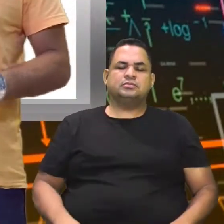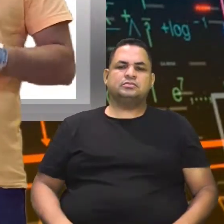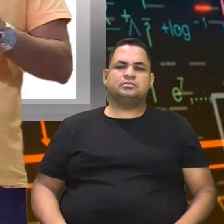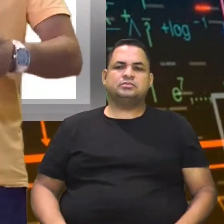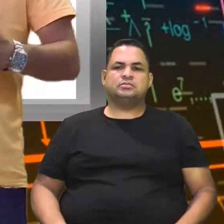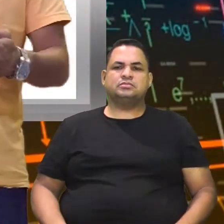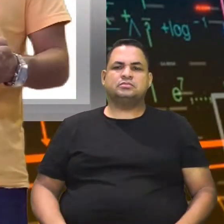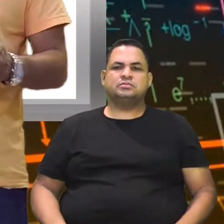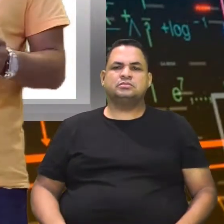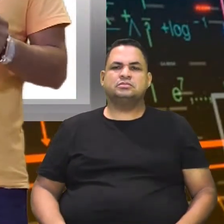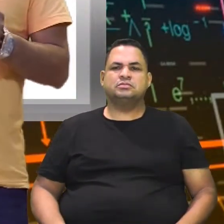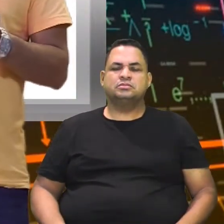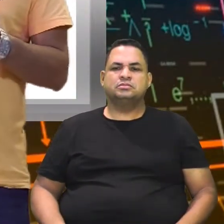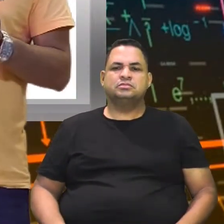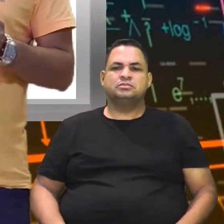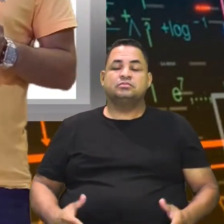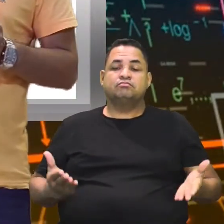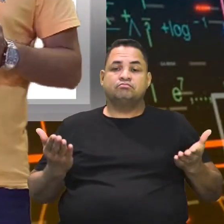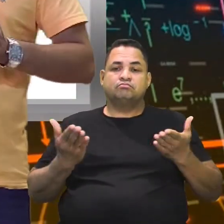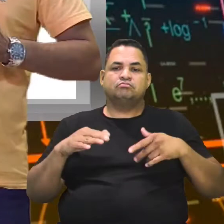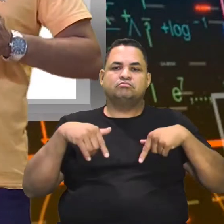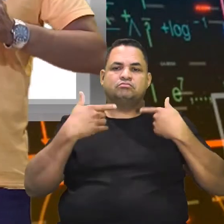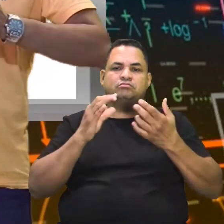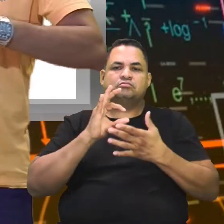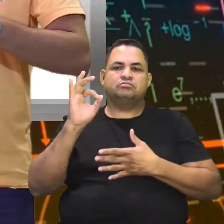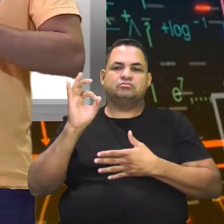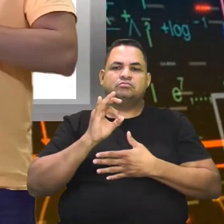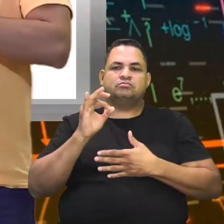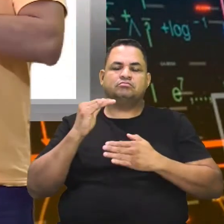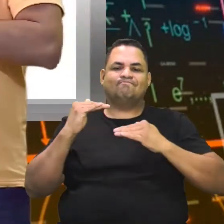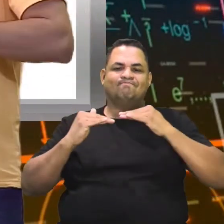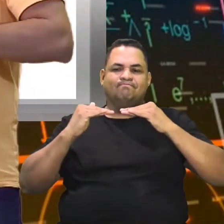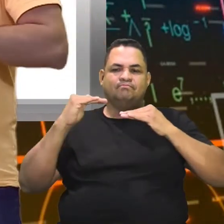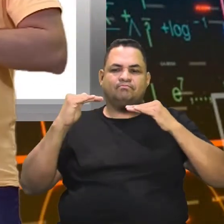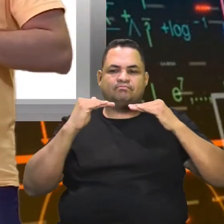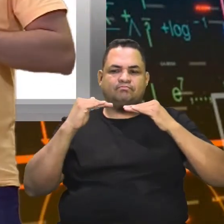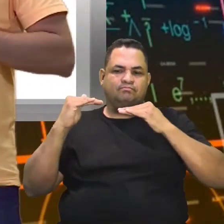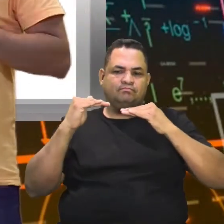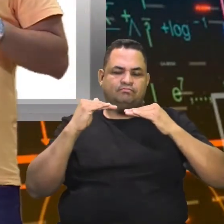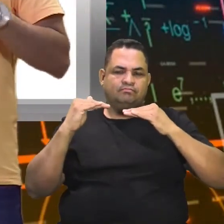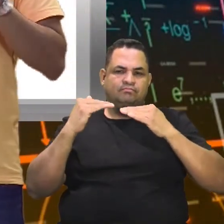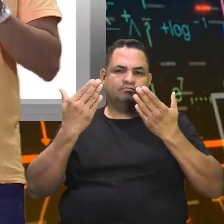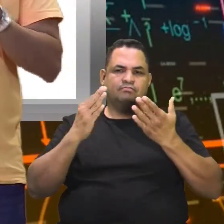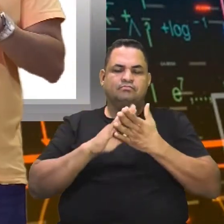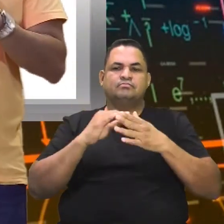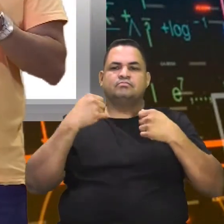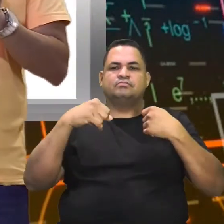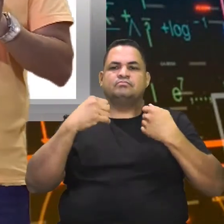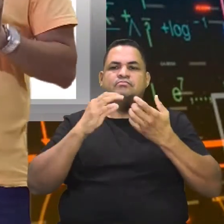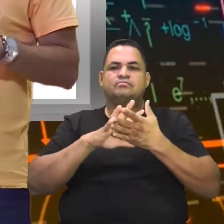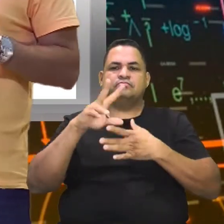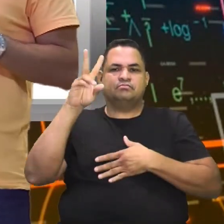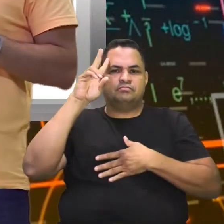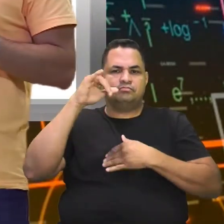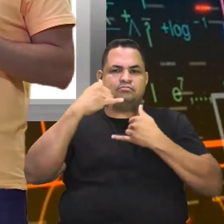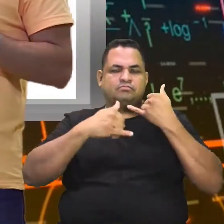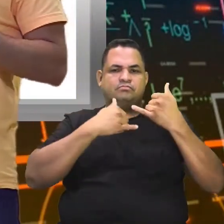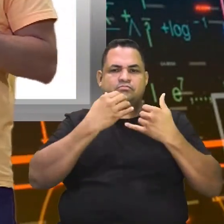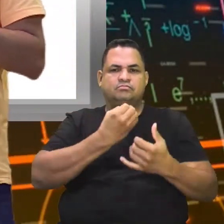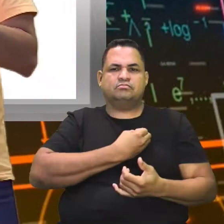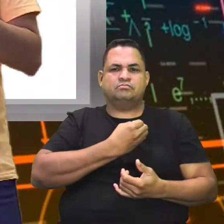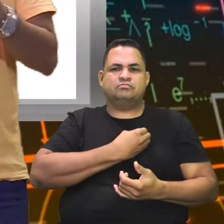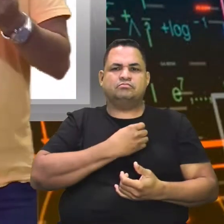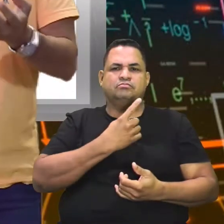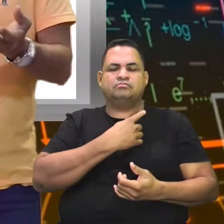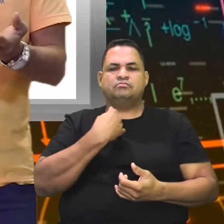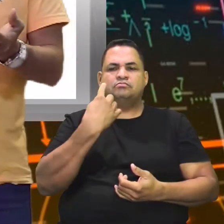vai mudando, né, de forma constante. Agora, quando ele fala de taxa equivalente, você tem que lembrar daquele nosso brincando com os números.